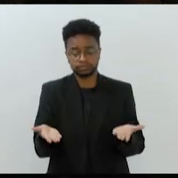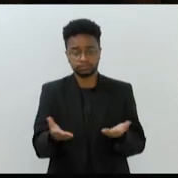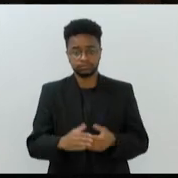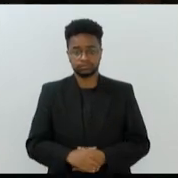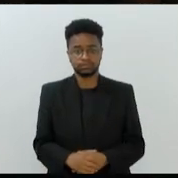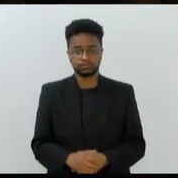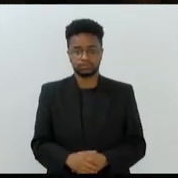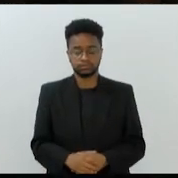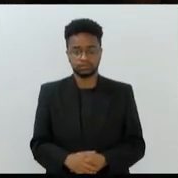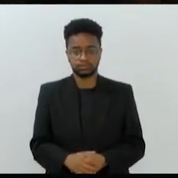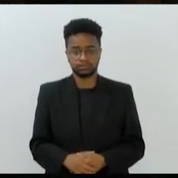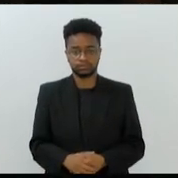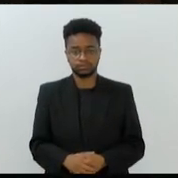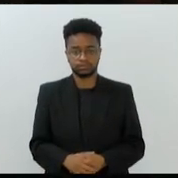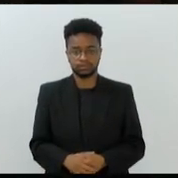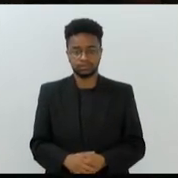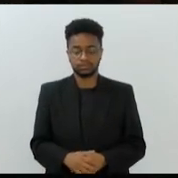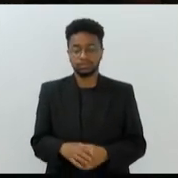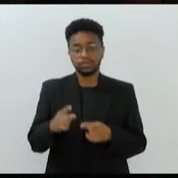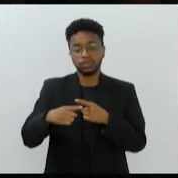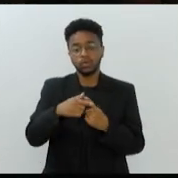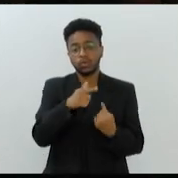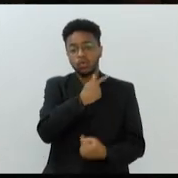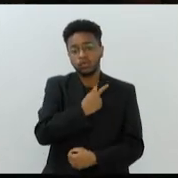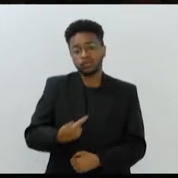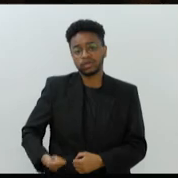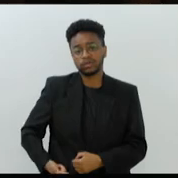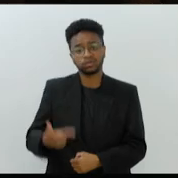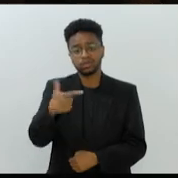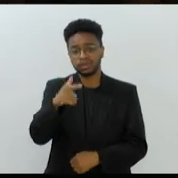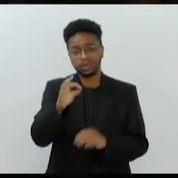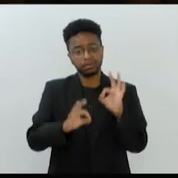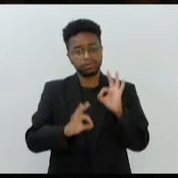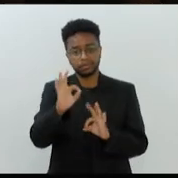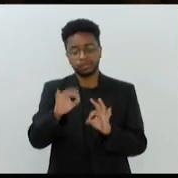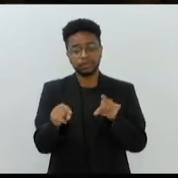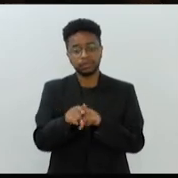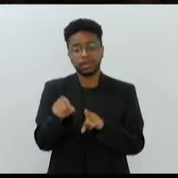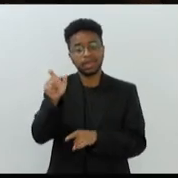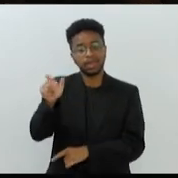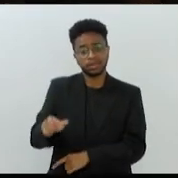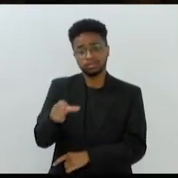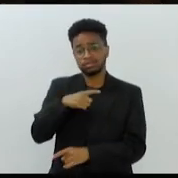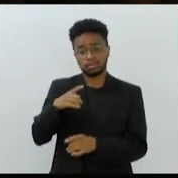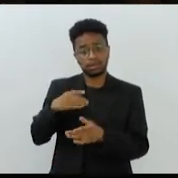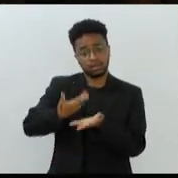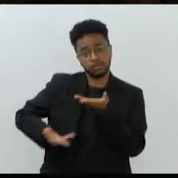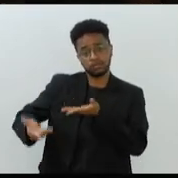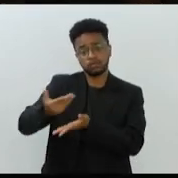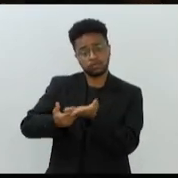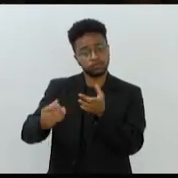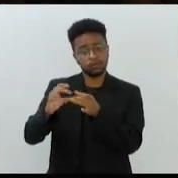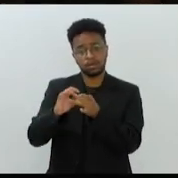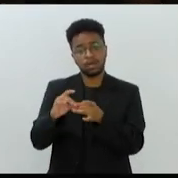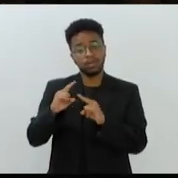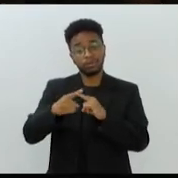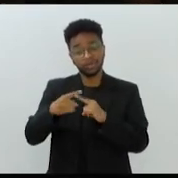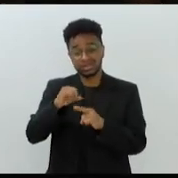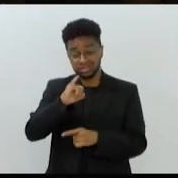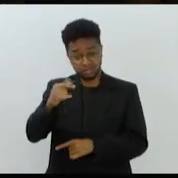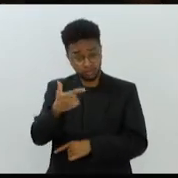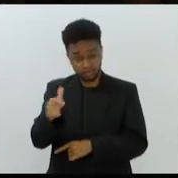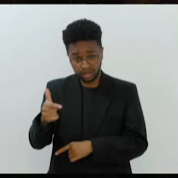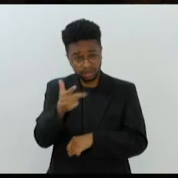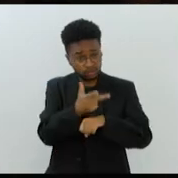O governo é de uma falta de planejamento e o governador está diretamente envolvido. Porque se não tivesse, não tinha gravado aquele